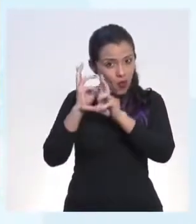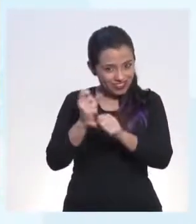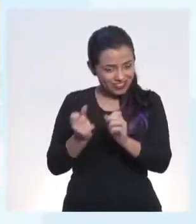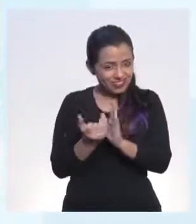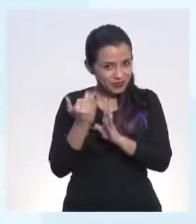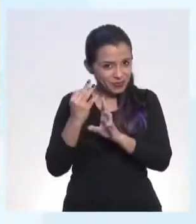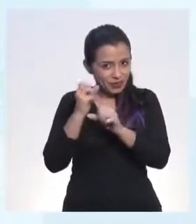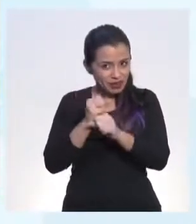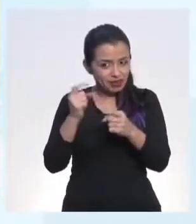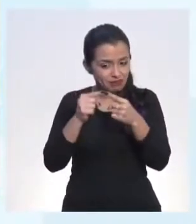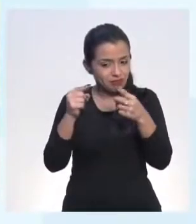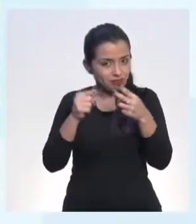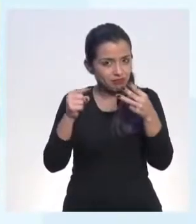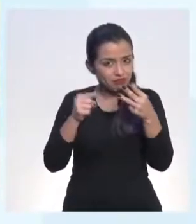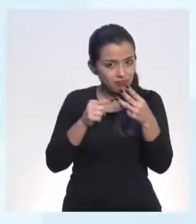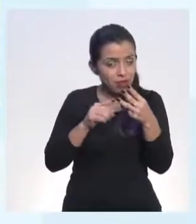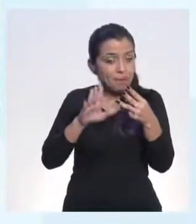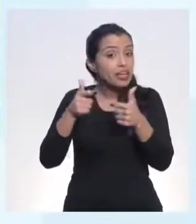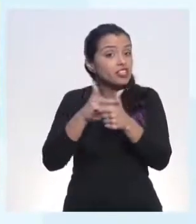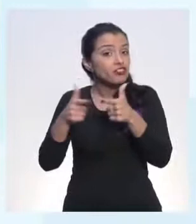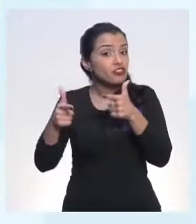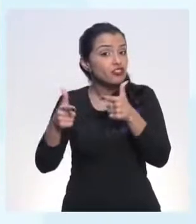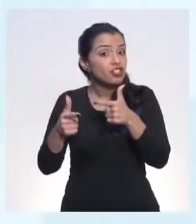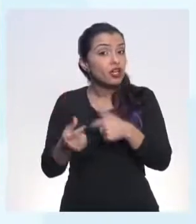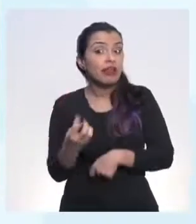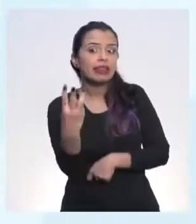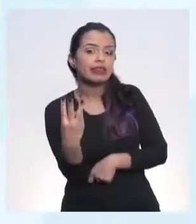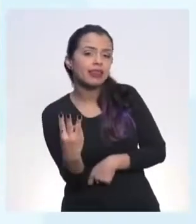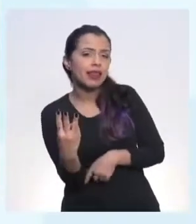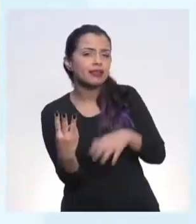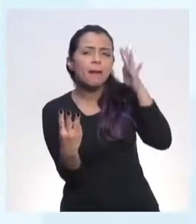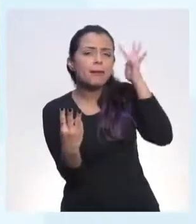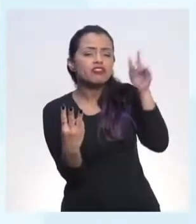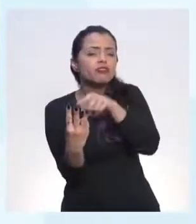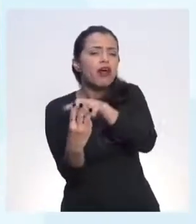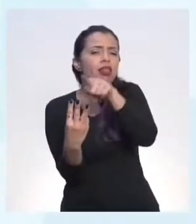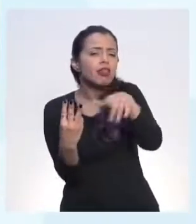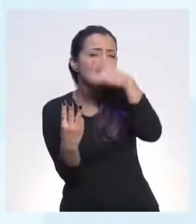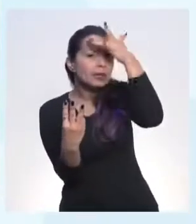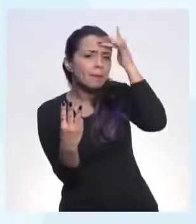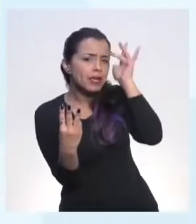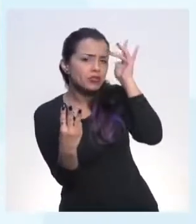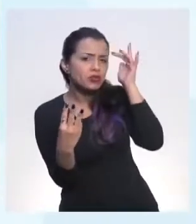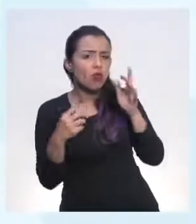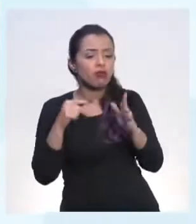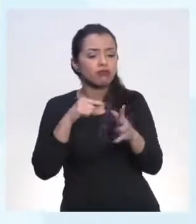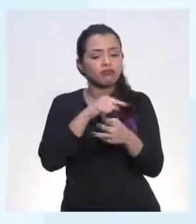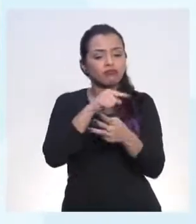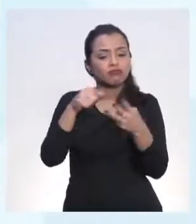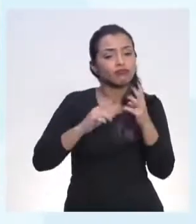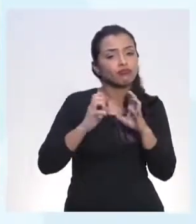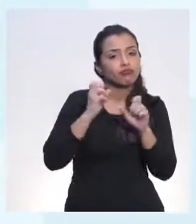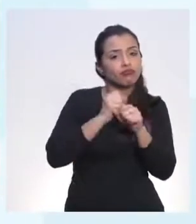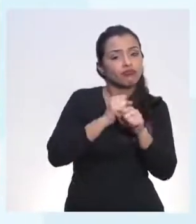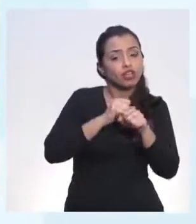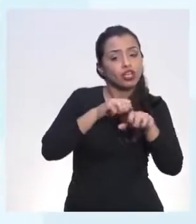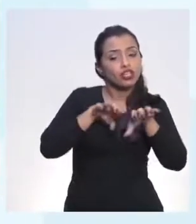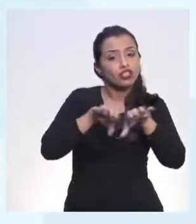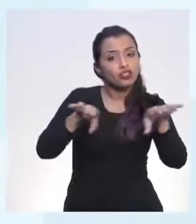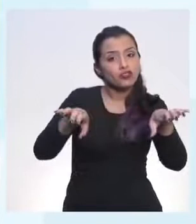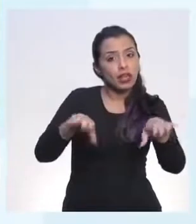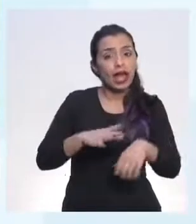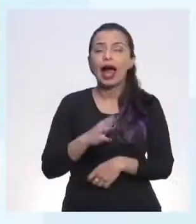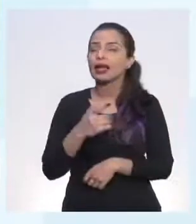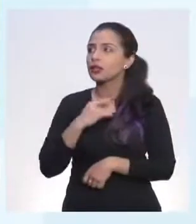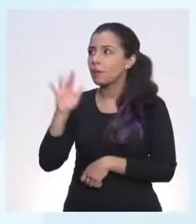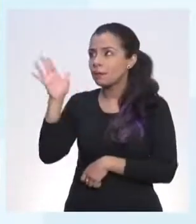quero que vocês dividam em 3. Então eu quero que vocês consigam esse valor dividido em 3. Então quer dizer que o jogo que era eu e